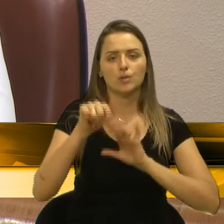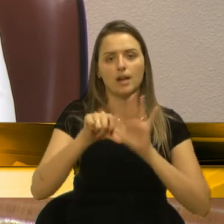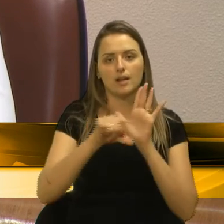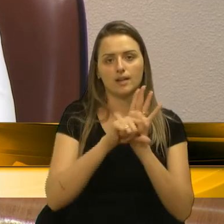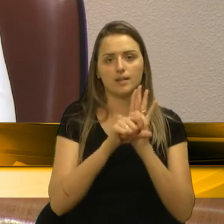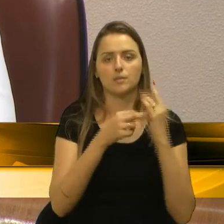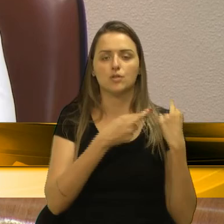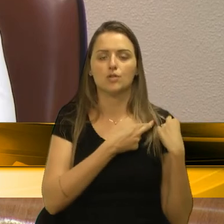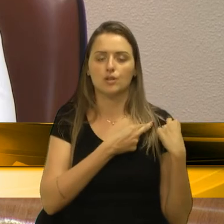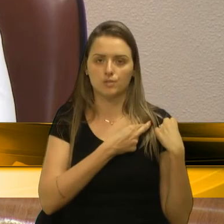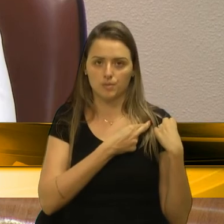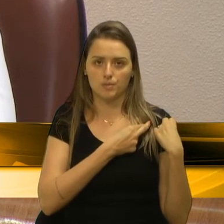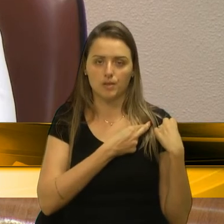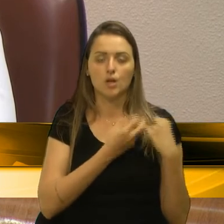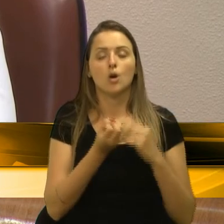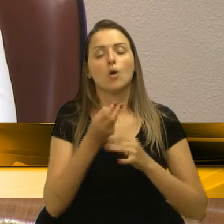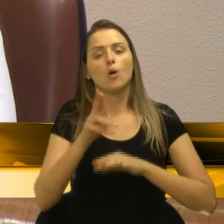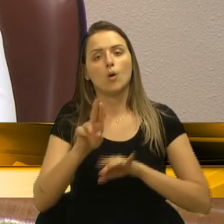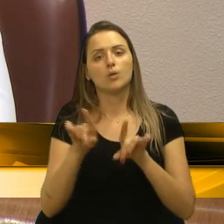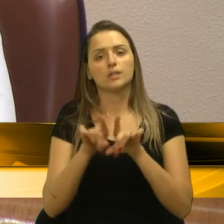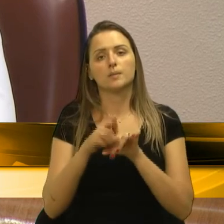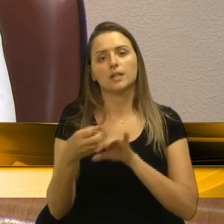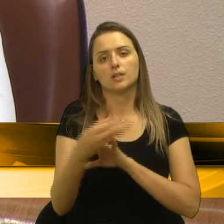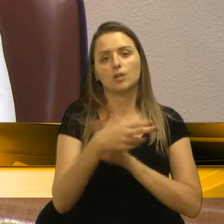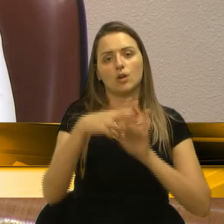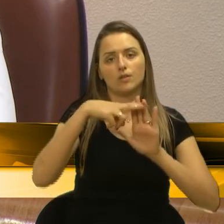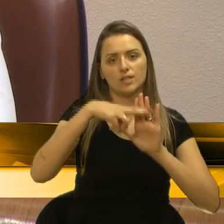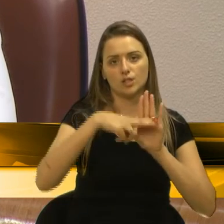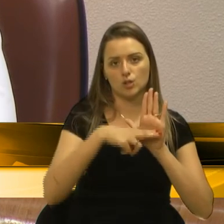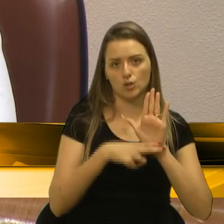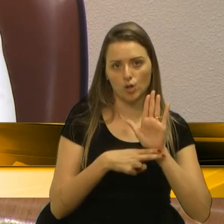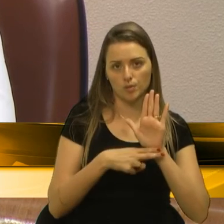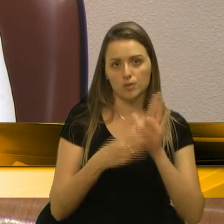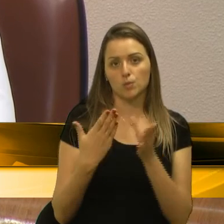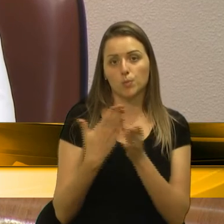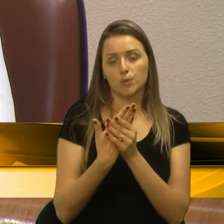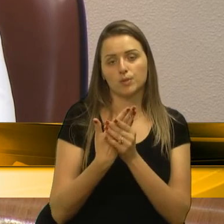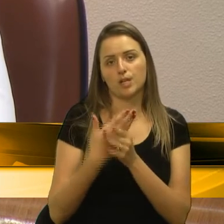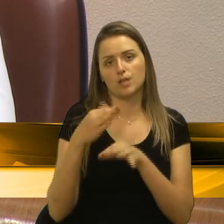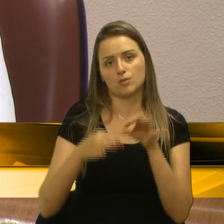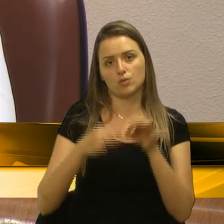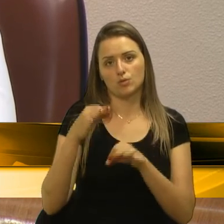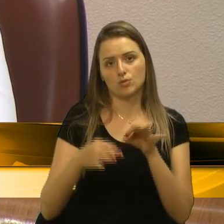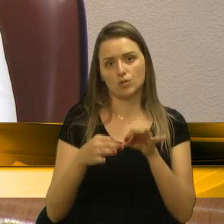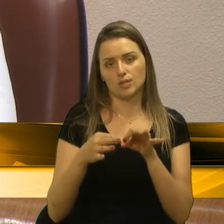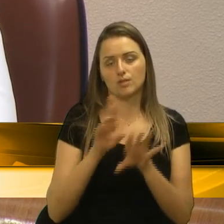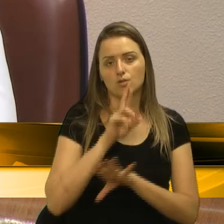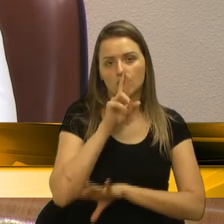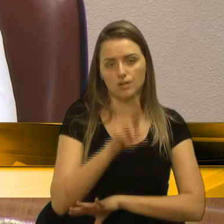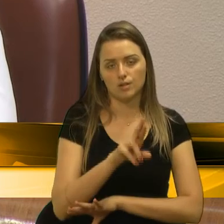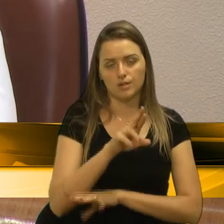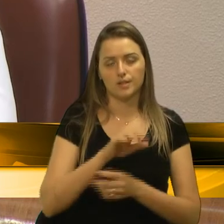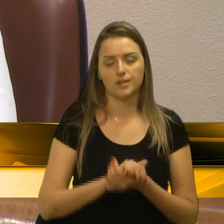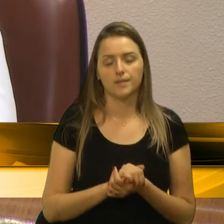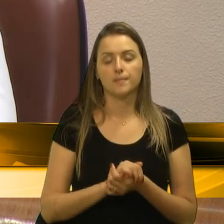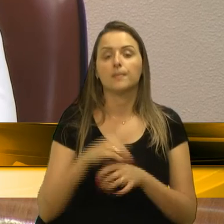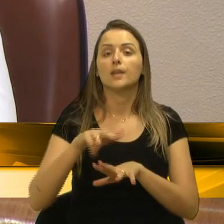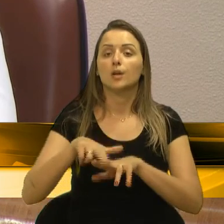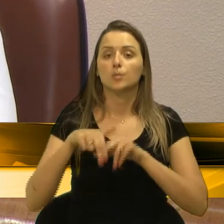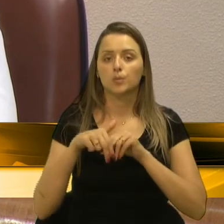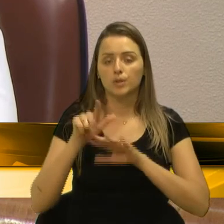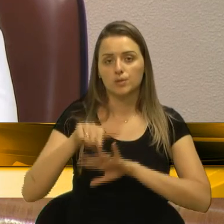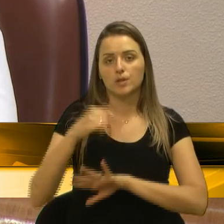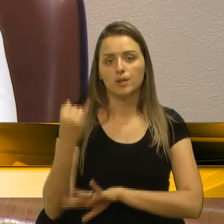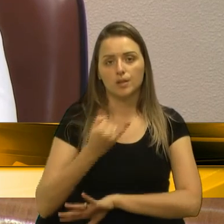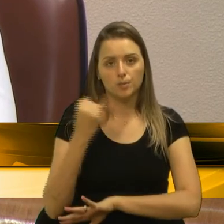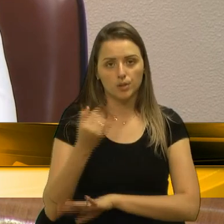responsabilidade e o estabelecimento das respectivas normas de processo e julgamento. É fundamental, portanto, ter presente que o